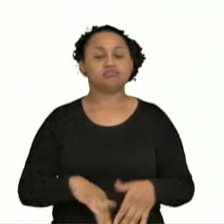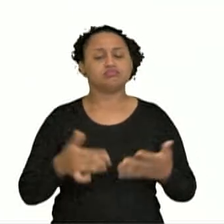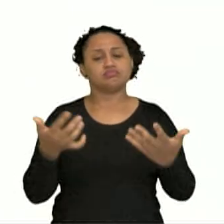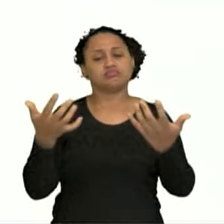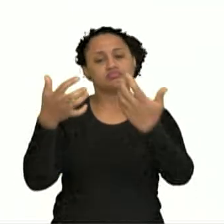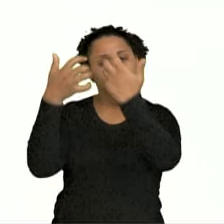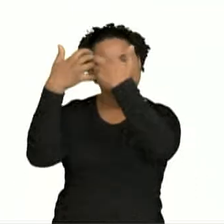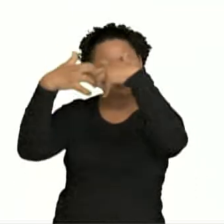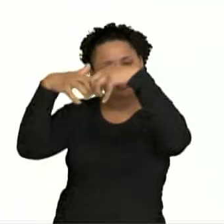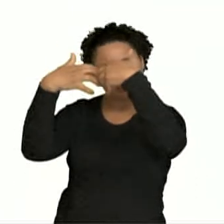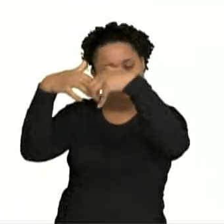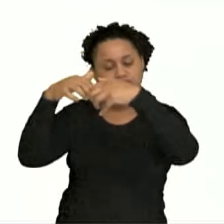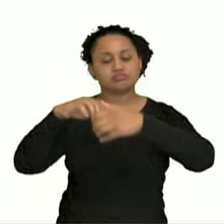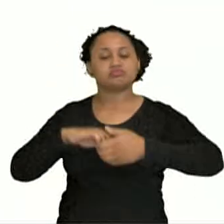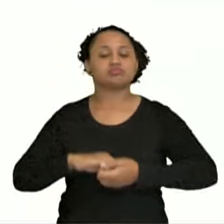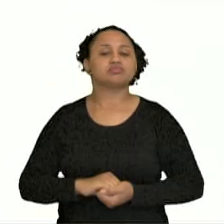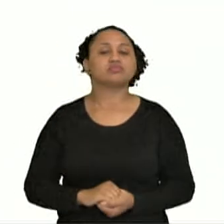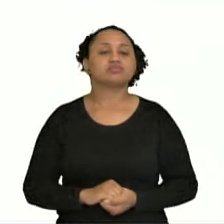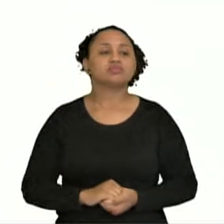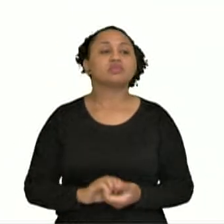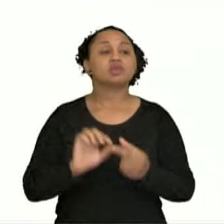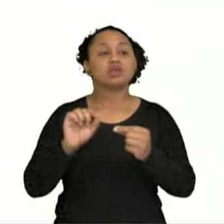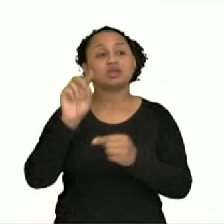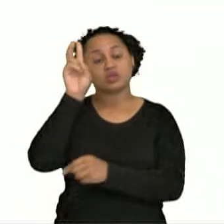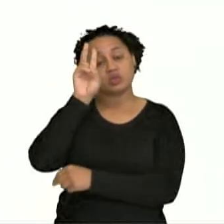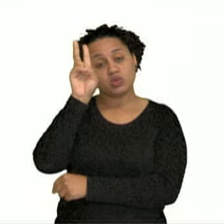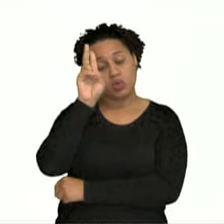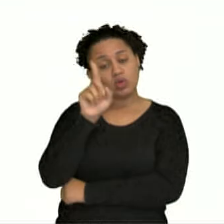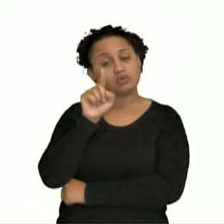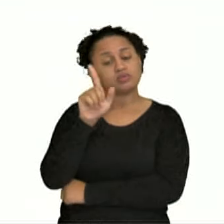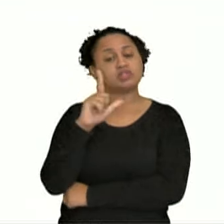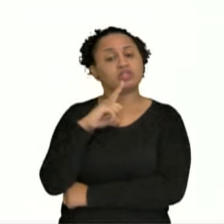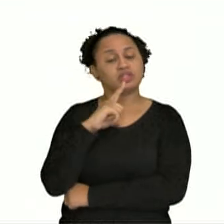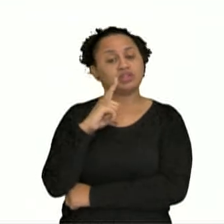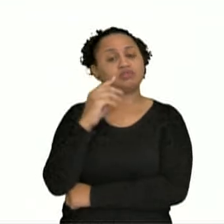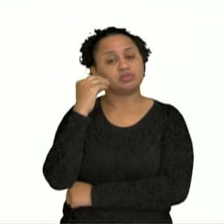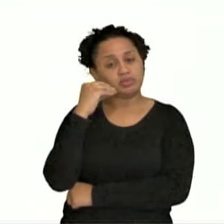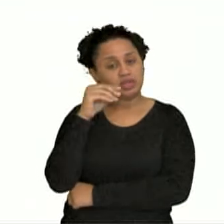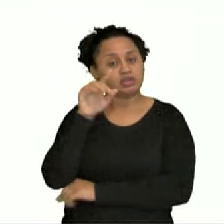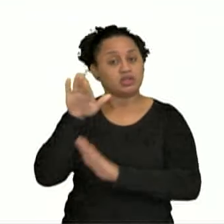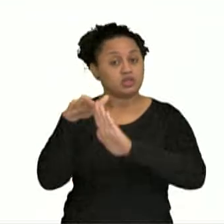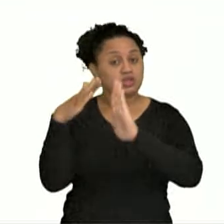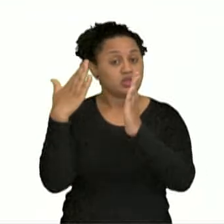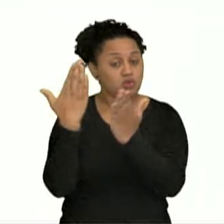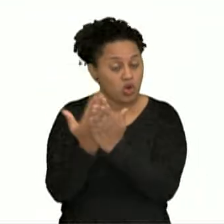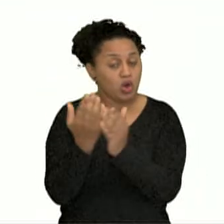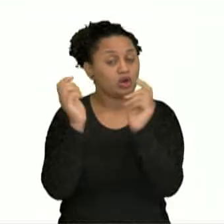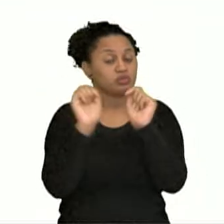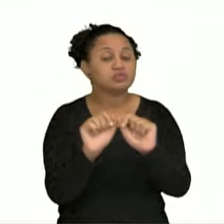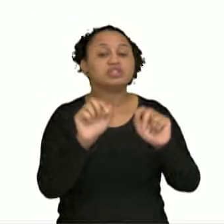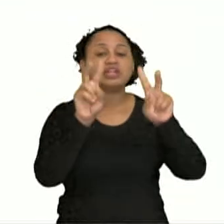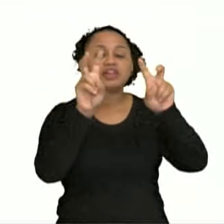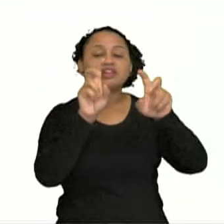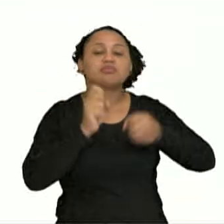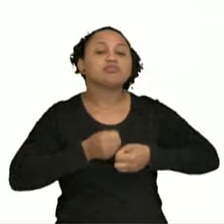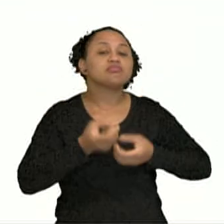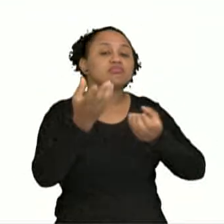reflexão. Que história vivida por você na escola poderia ser tema de um